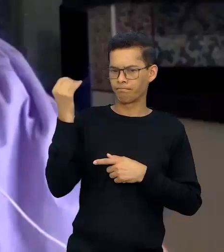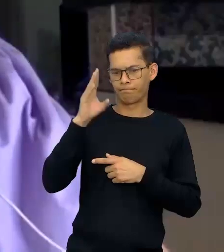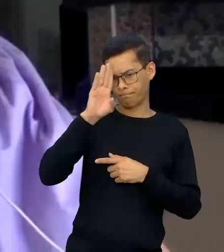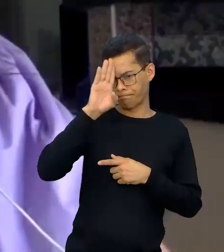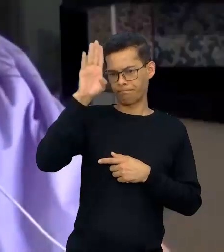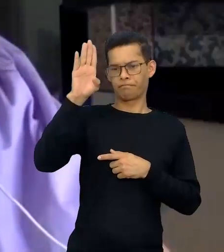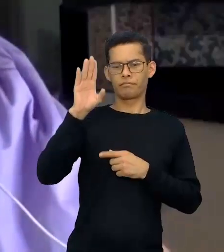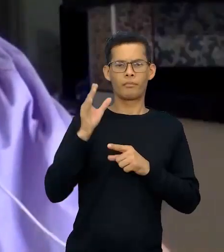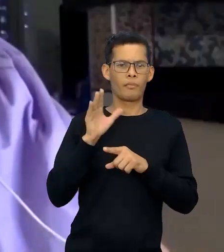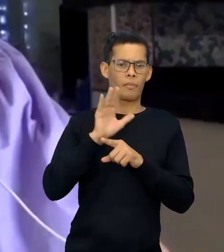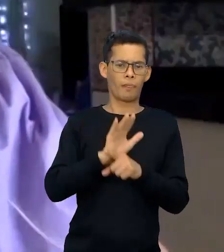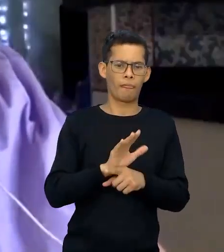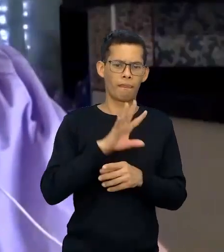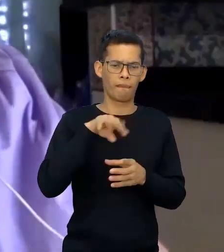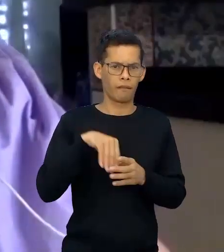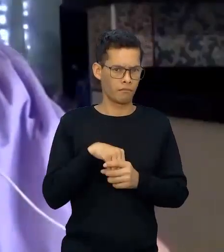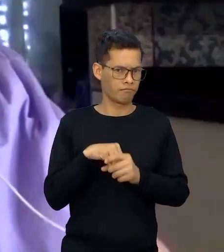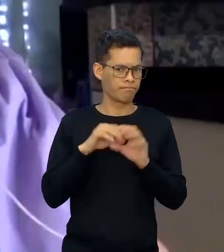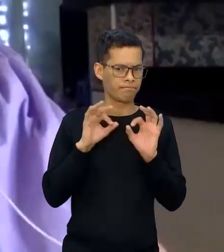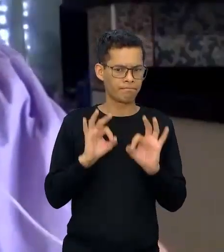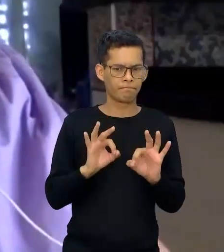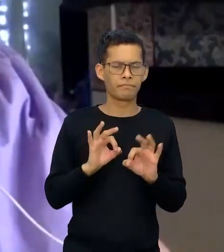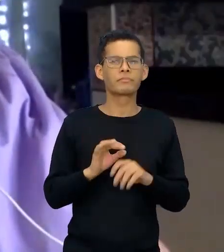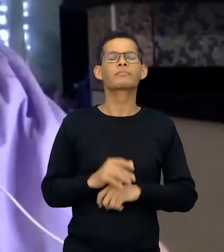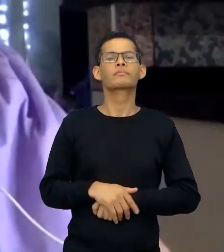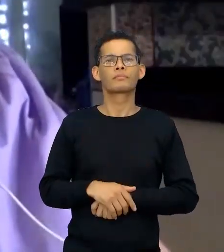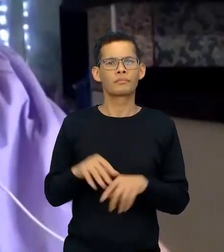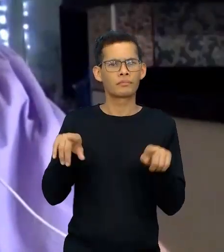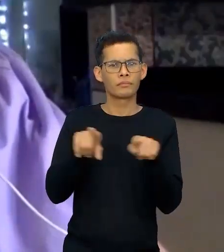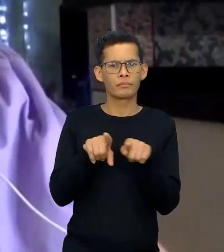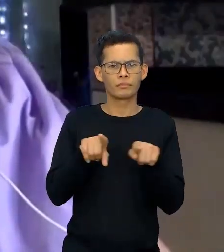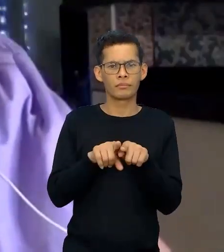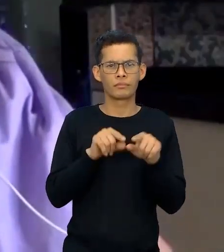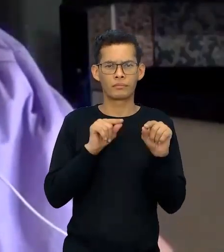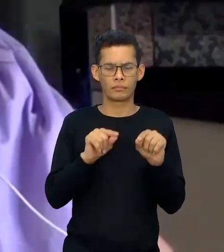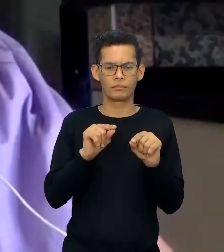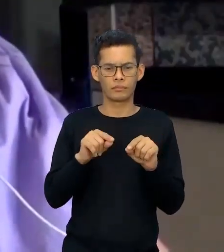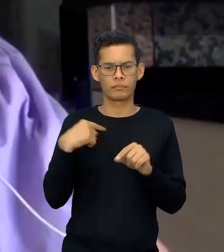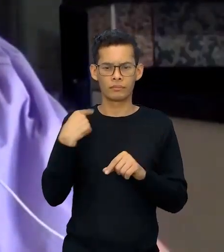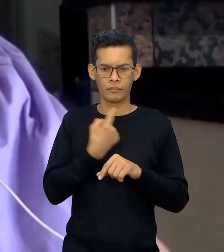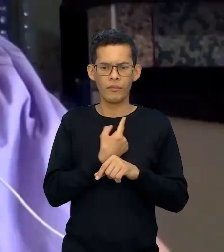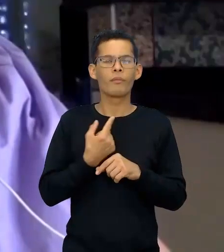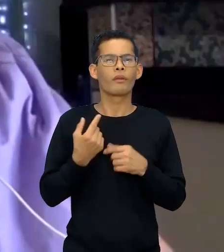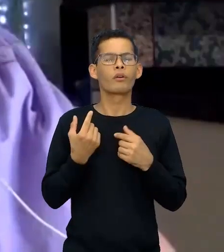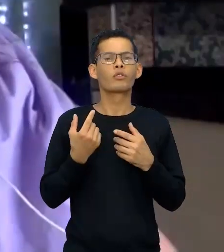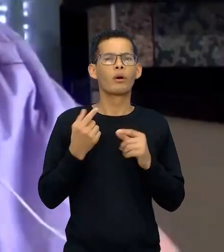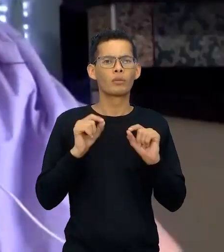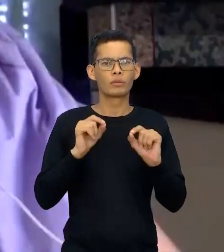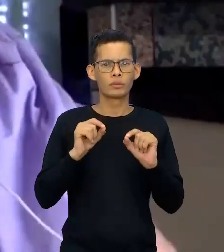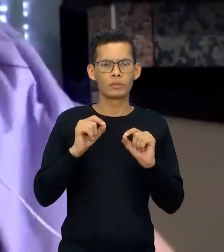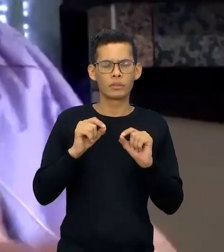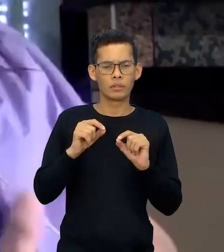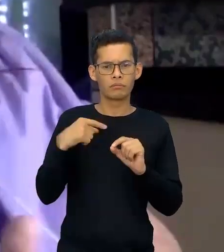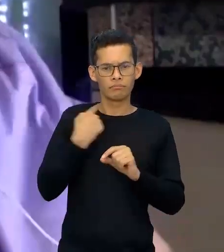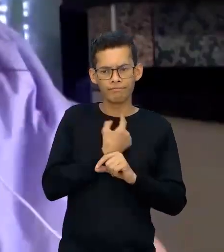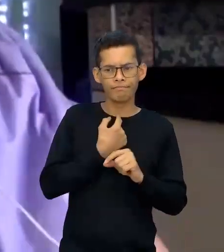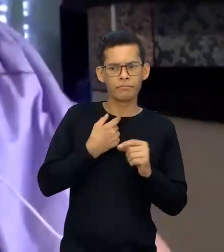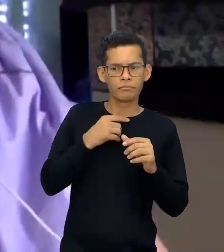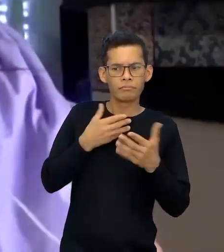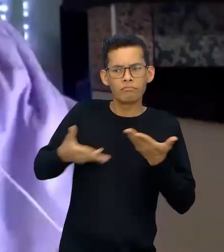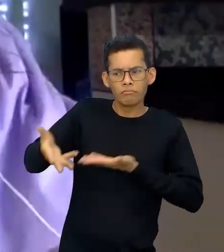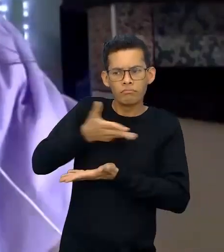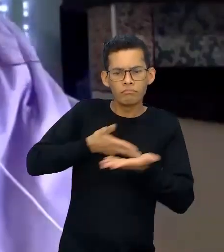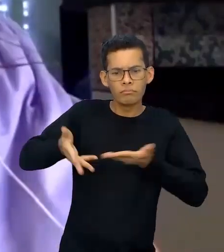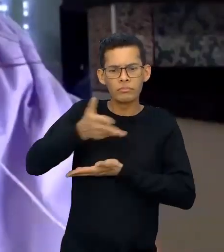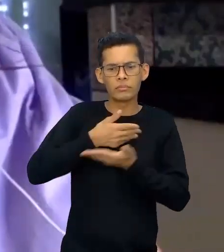faz a diferença, tá? E os nossos canais, eles estão abertos para tudo que